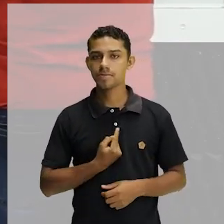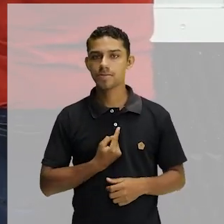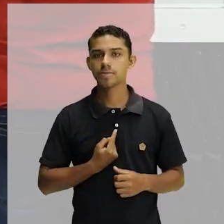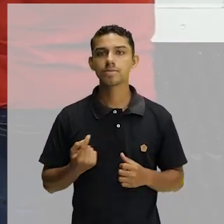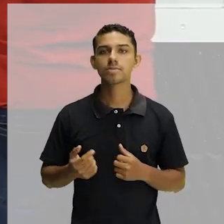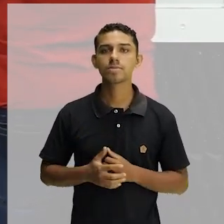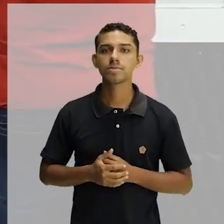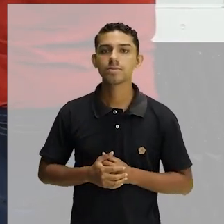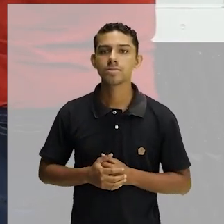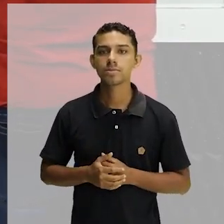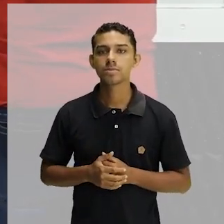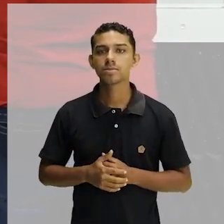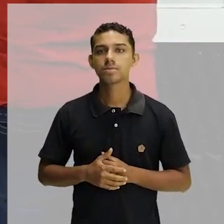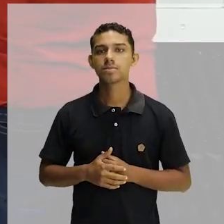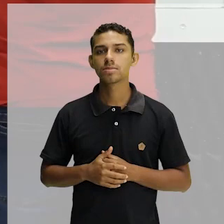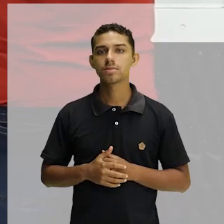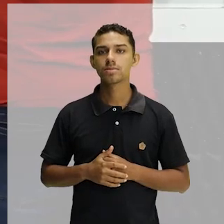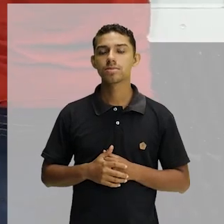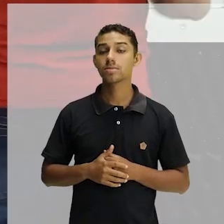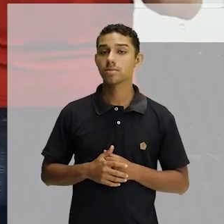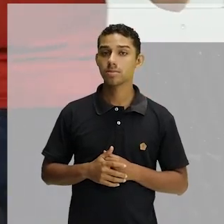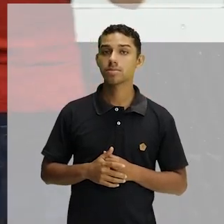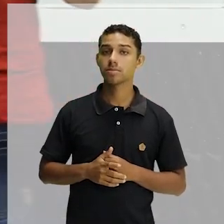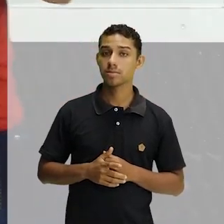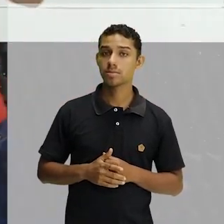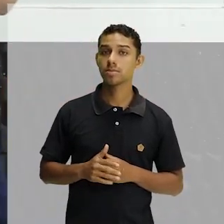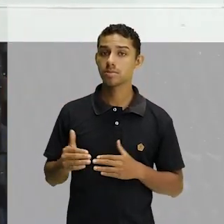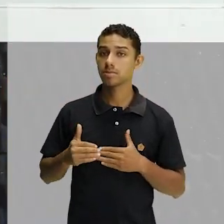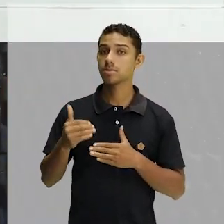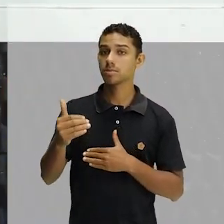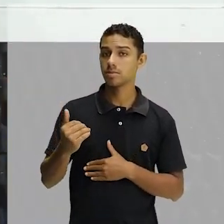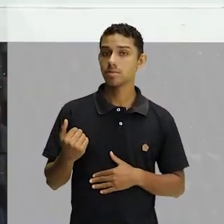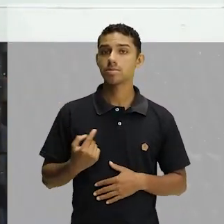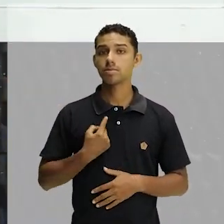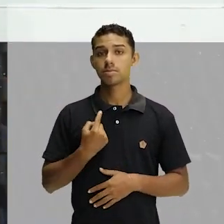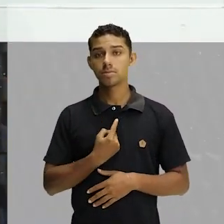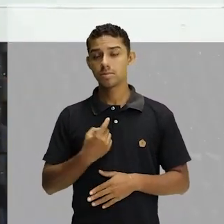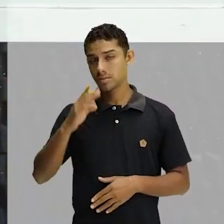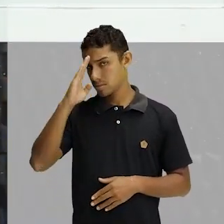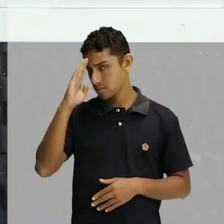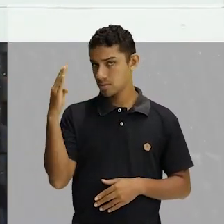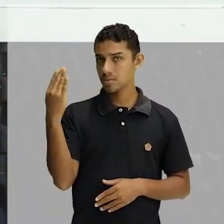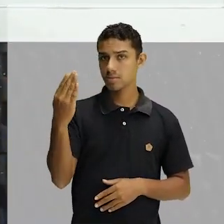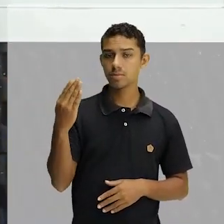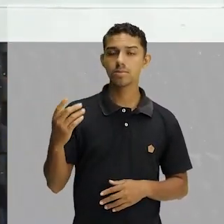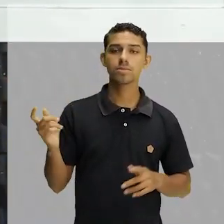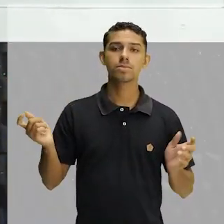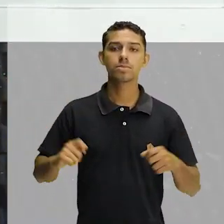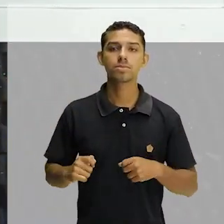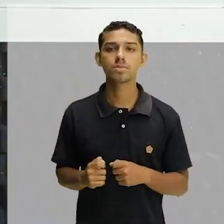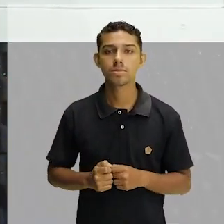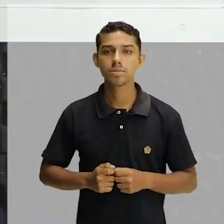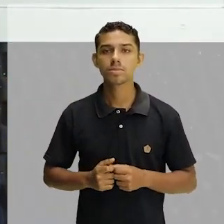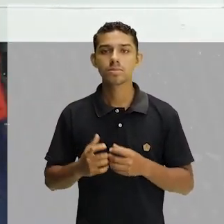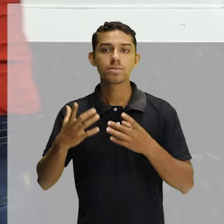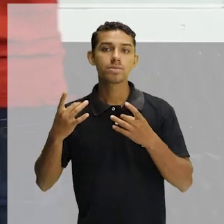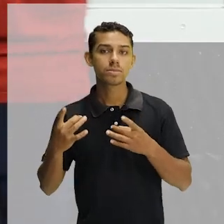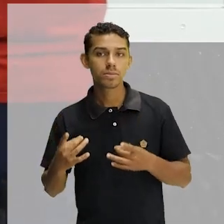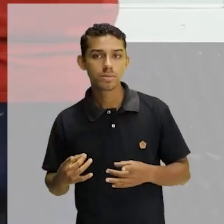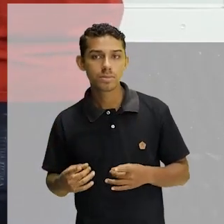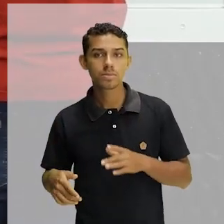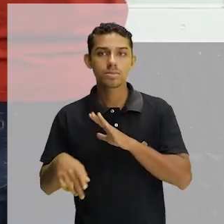individuais, ok? Essas garantias individuais, principalmente aquelas delineadas,